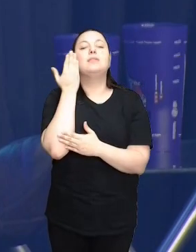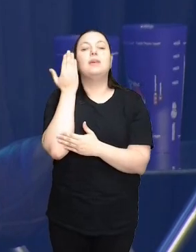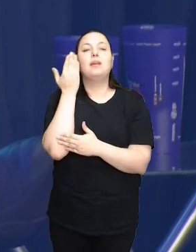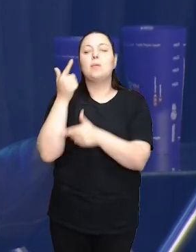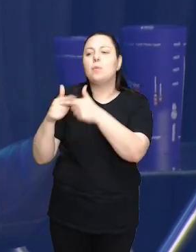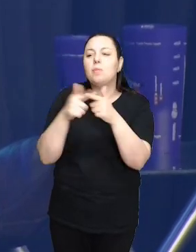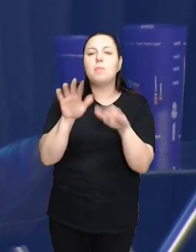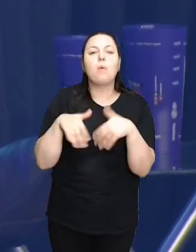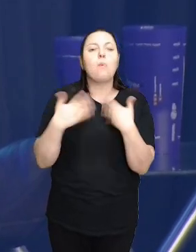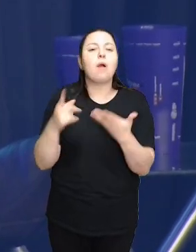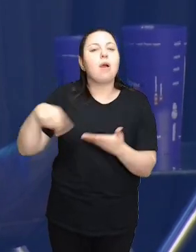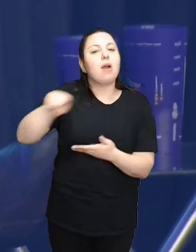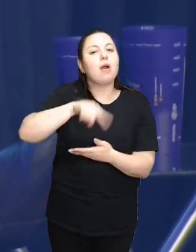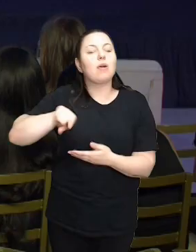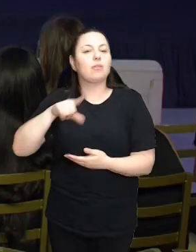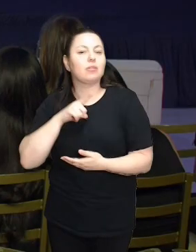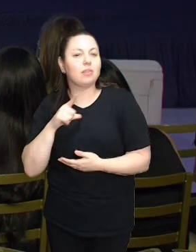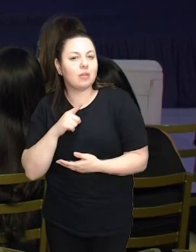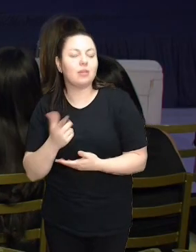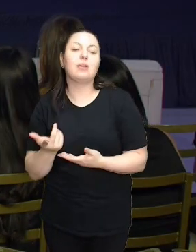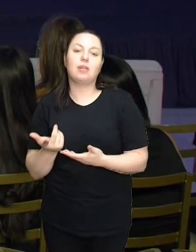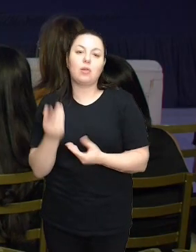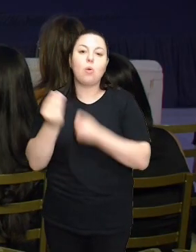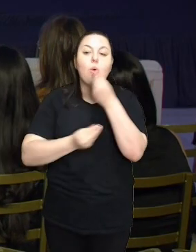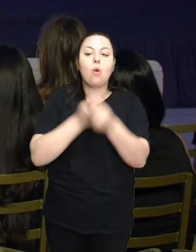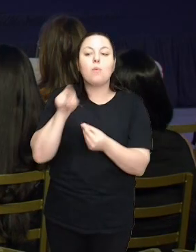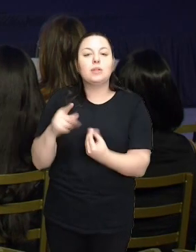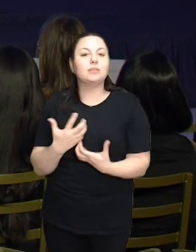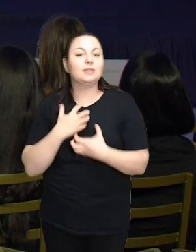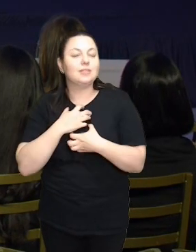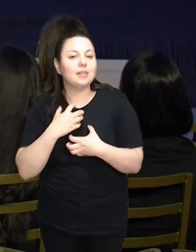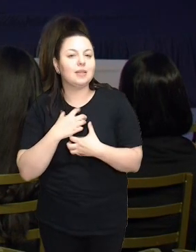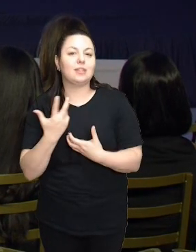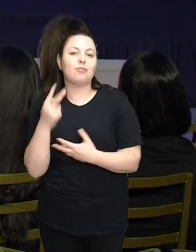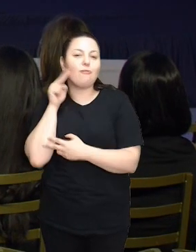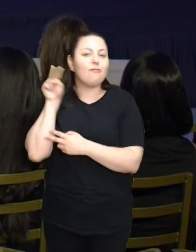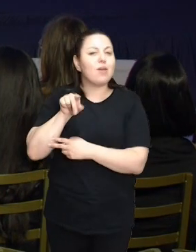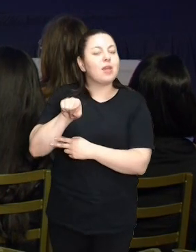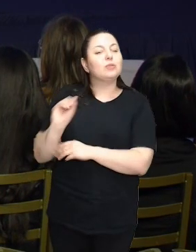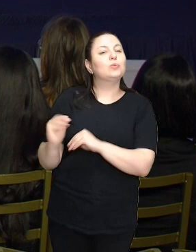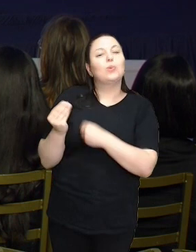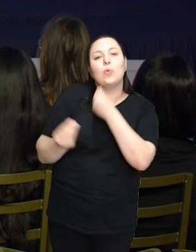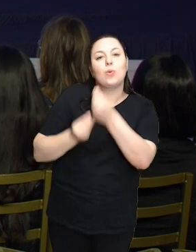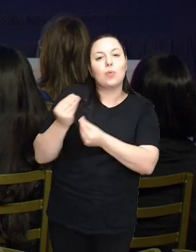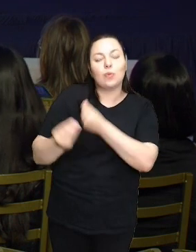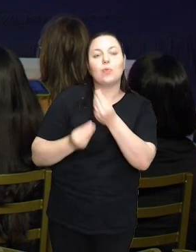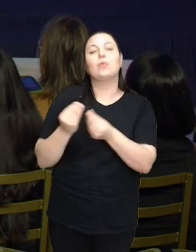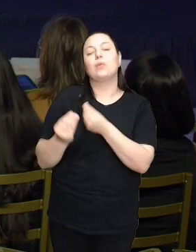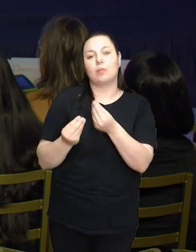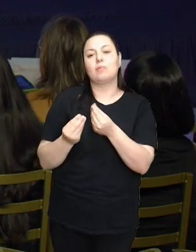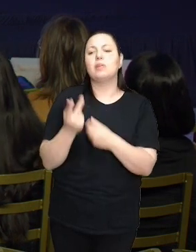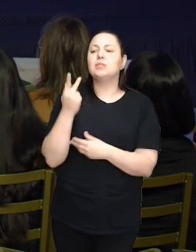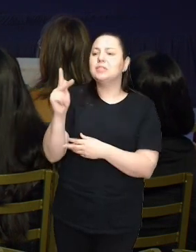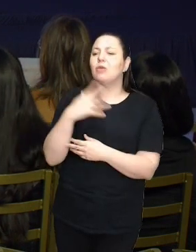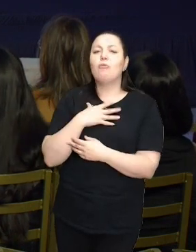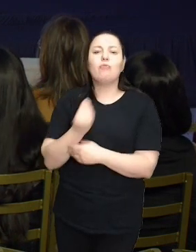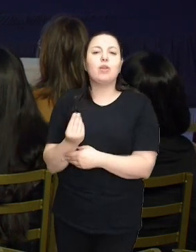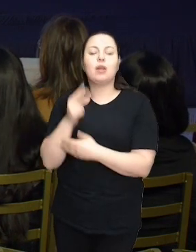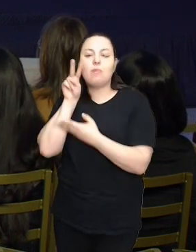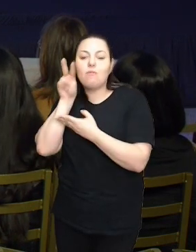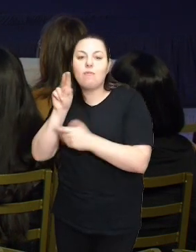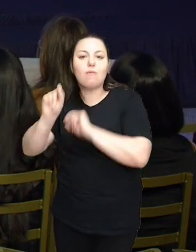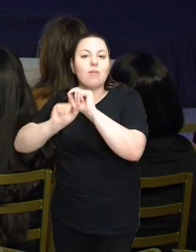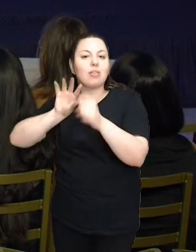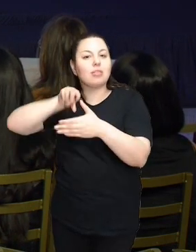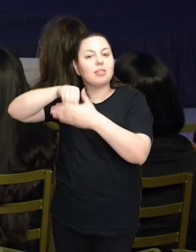eles visualizam isso, né? Então, o que o seu filho, o que as crianças que convivem com você têm consumido, como isso tem impactado